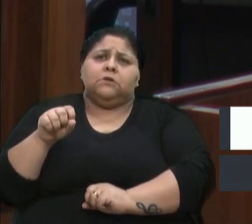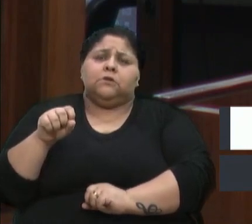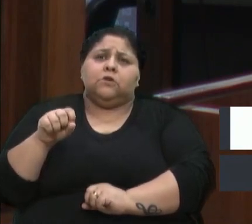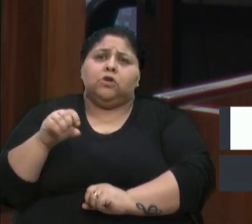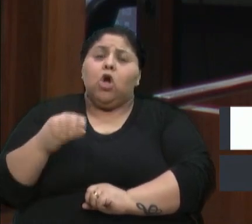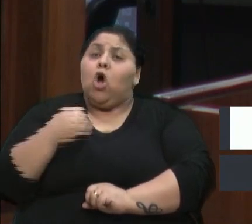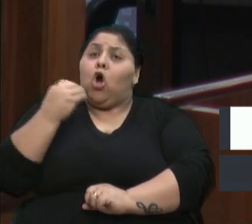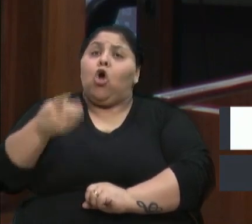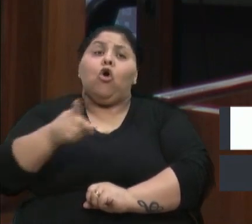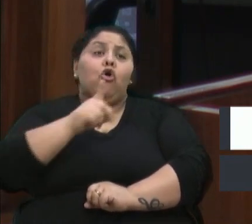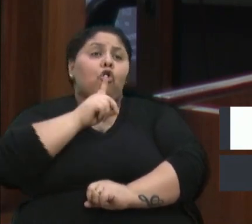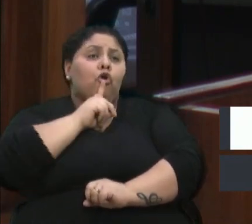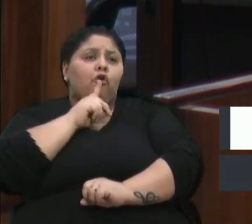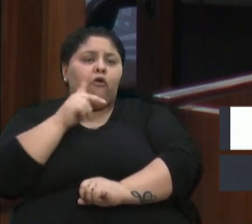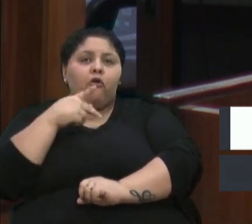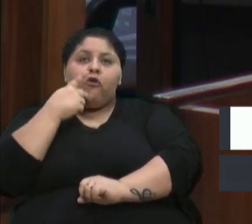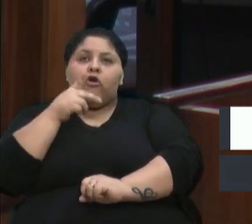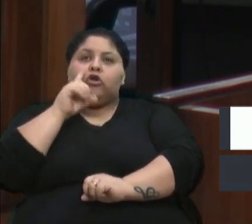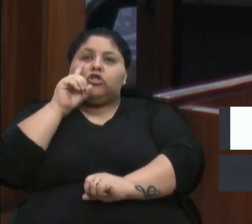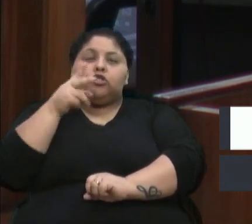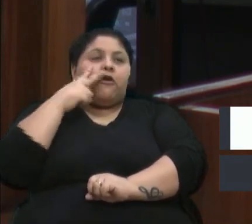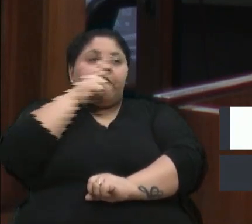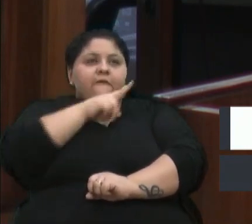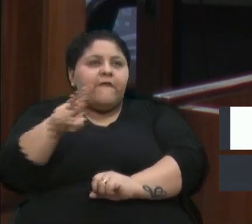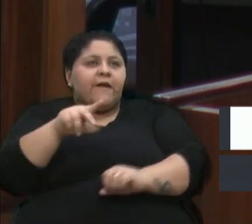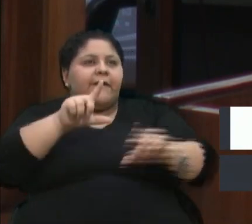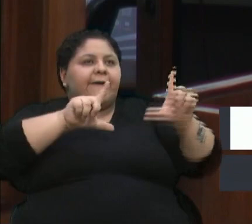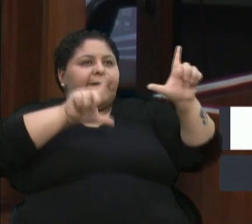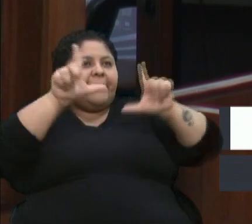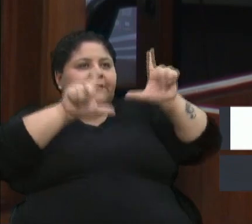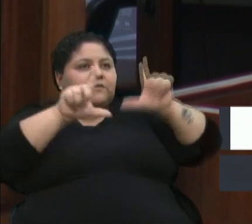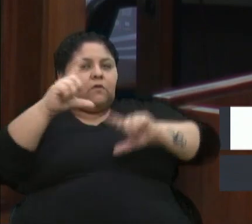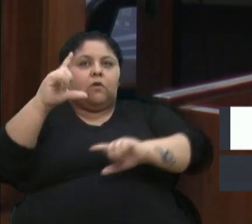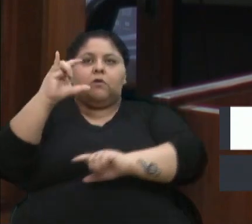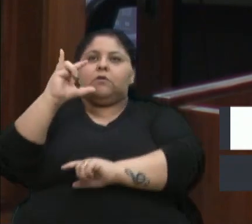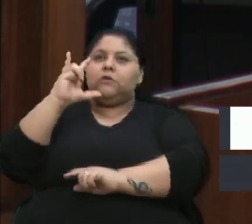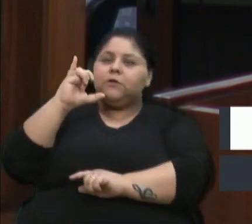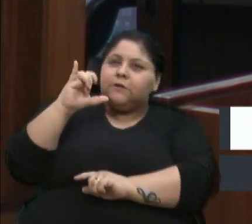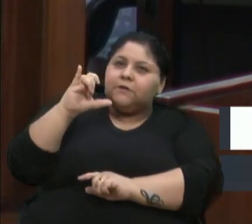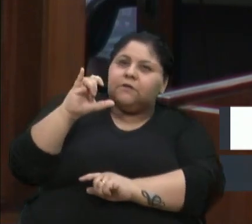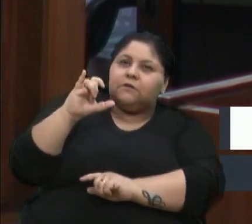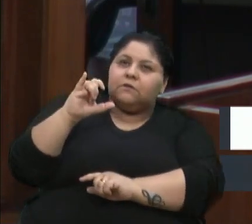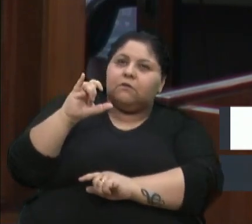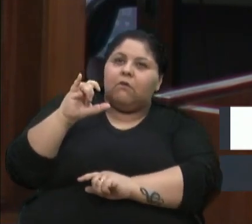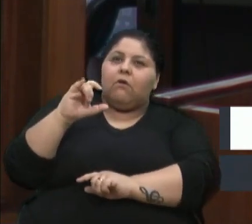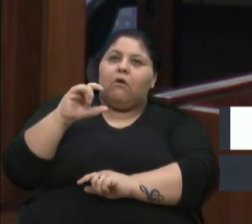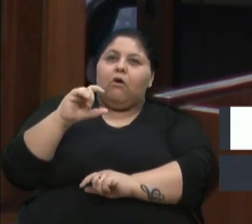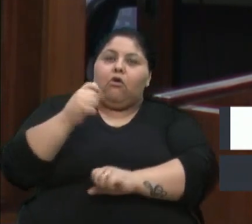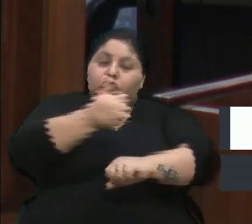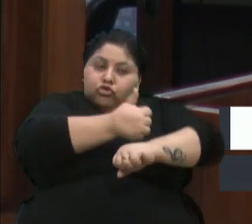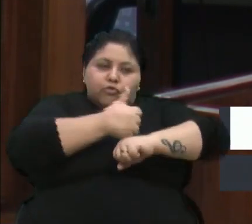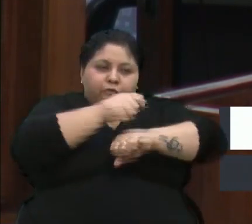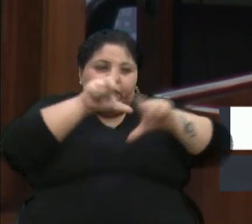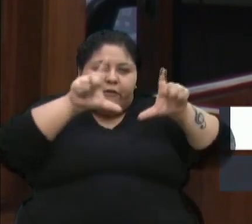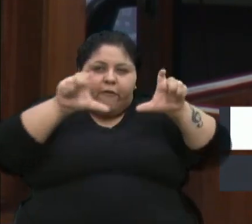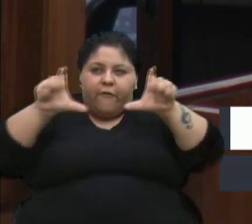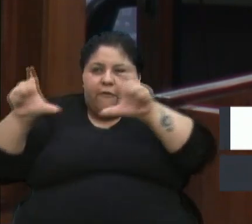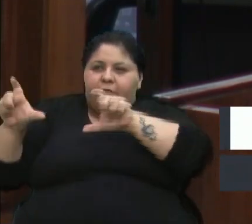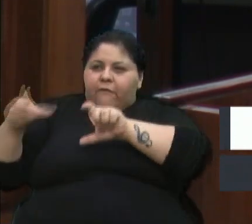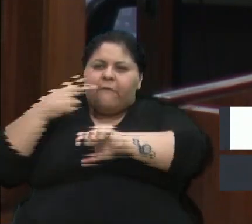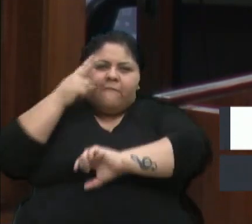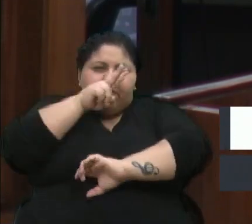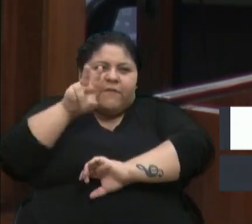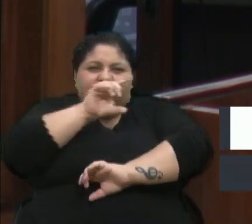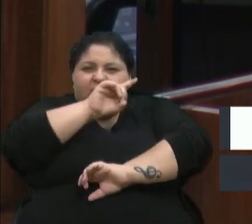Mendegusti falou, é só ver as fotos que saíram no Instagram e os fotógrafos profissionais que estavam espalhados pelo percurso para ver